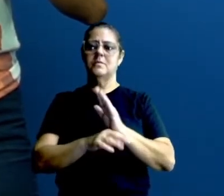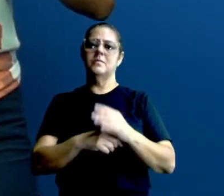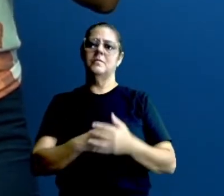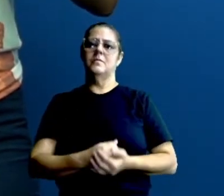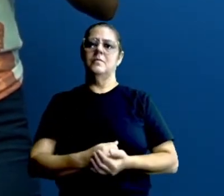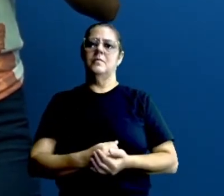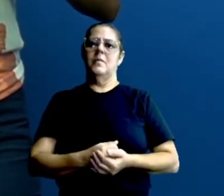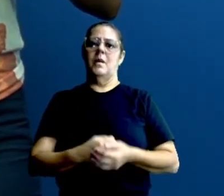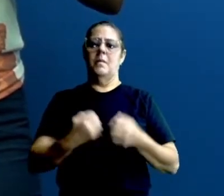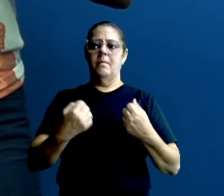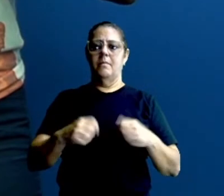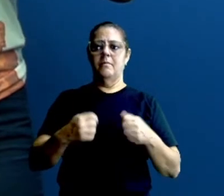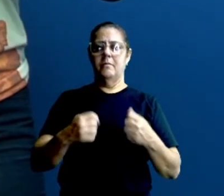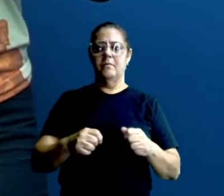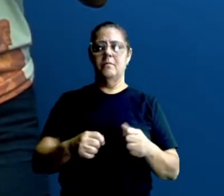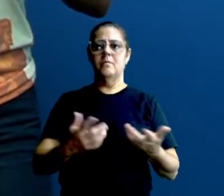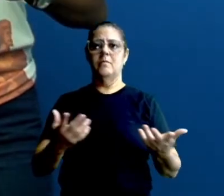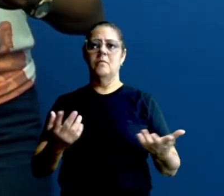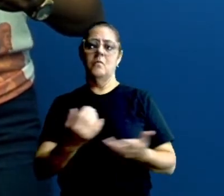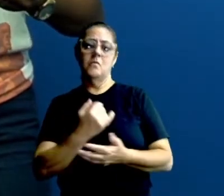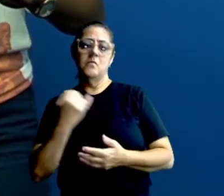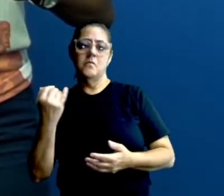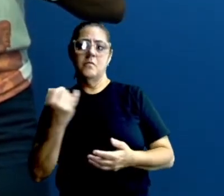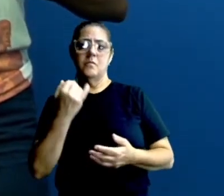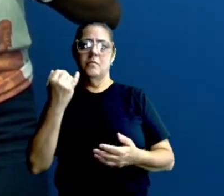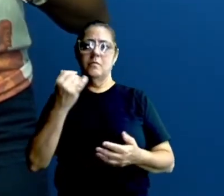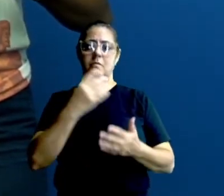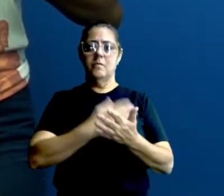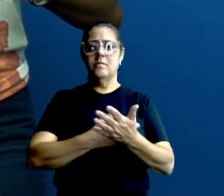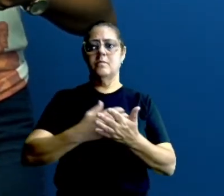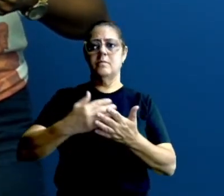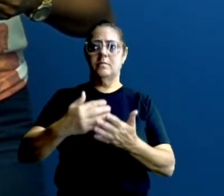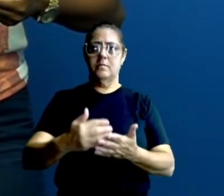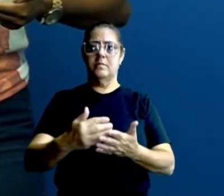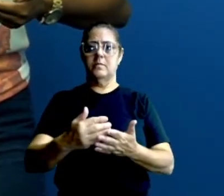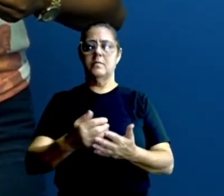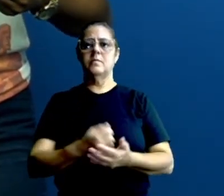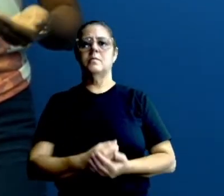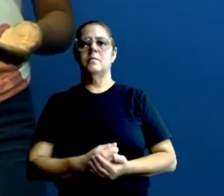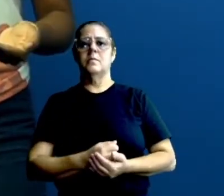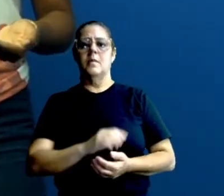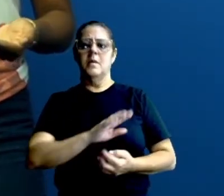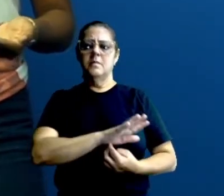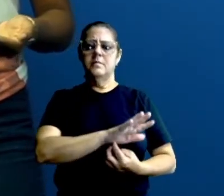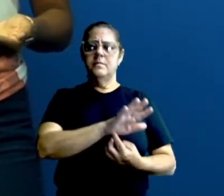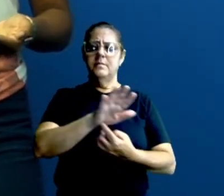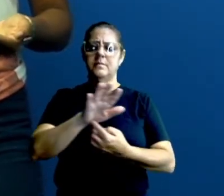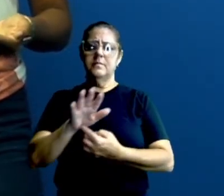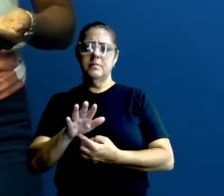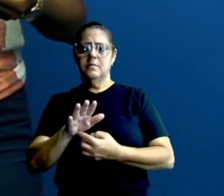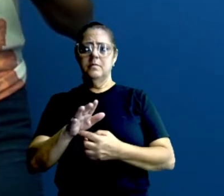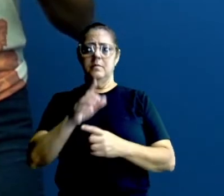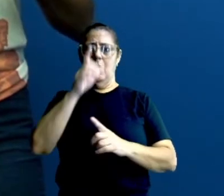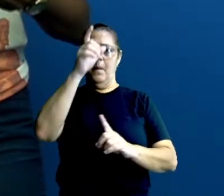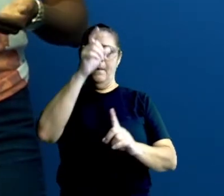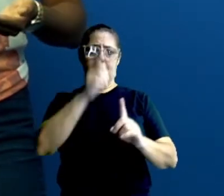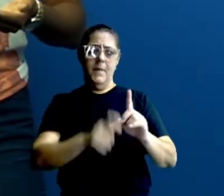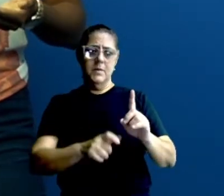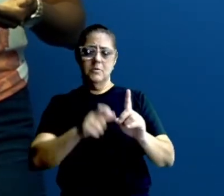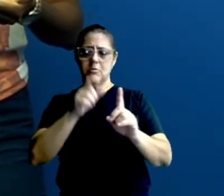pensando logo aí eu preciso que tem algo para iniciar e esse algo você vai ter que apresentar os personagens